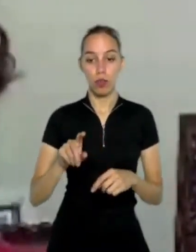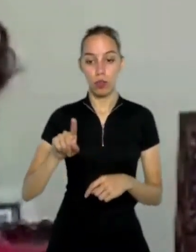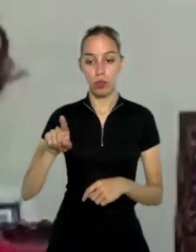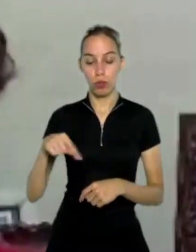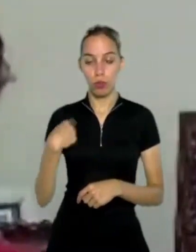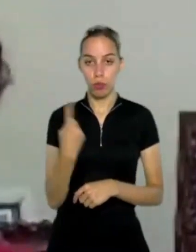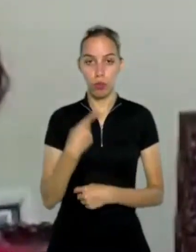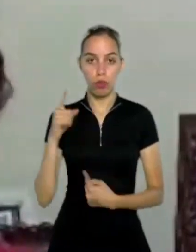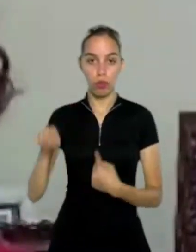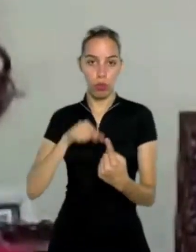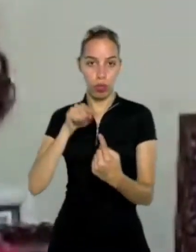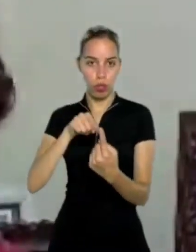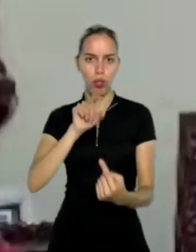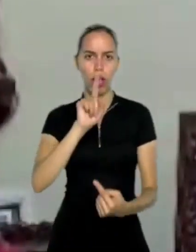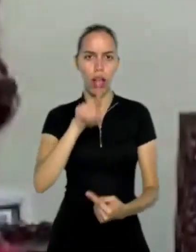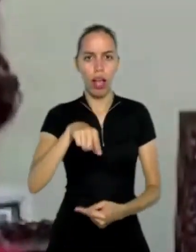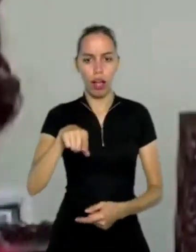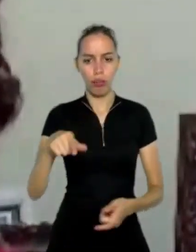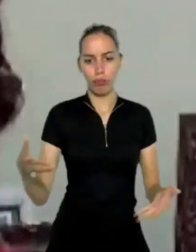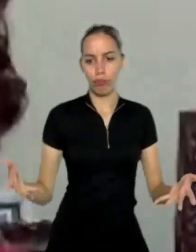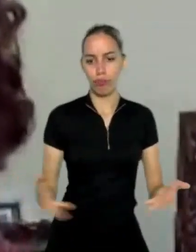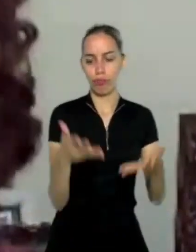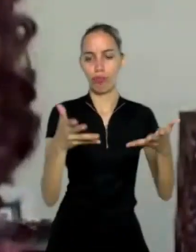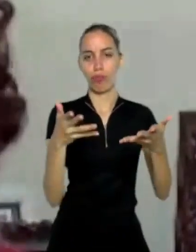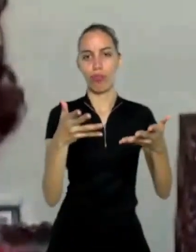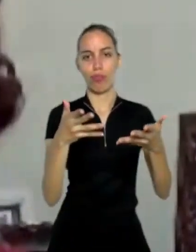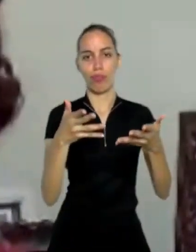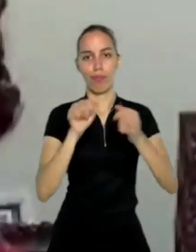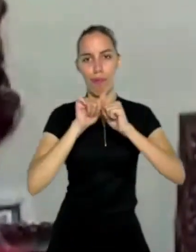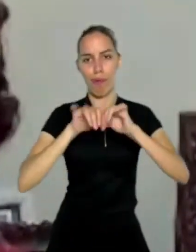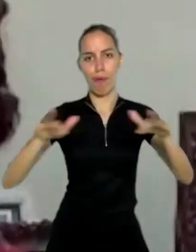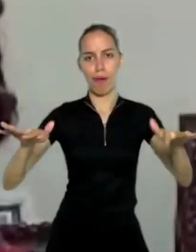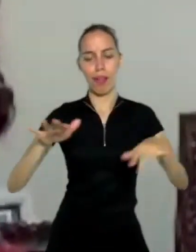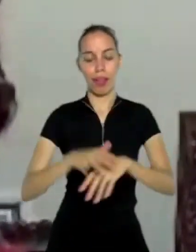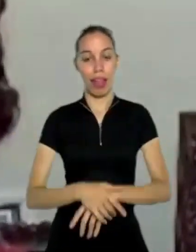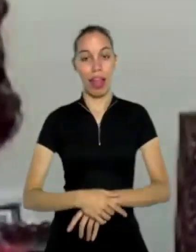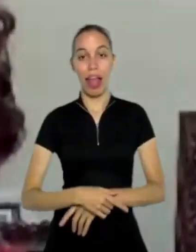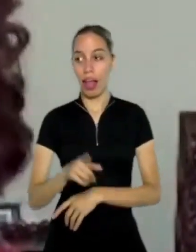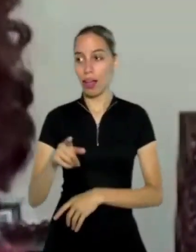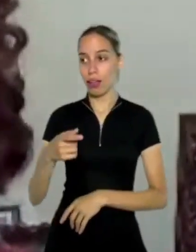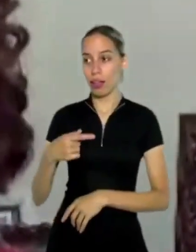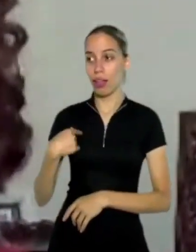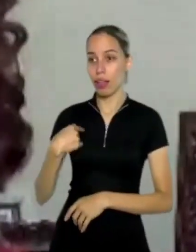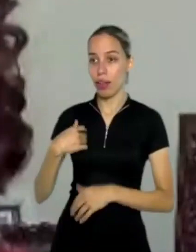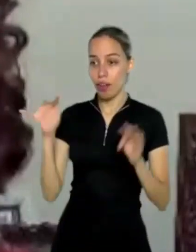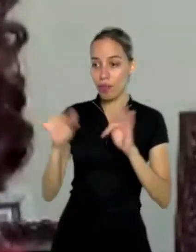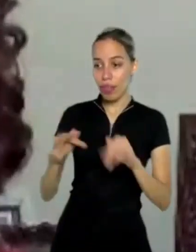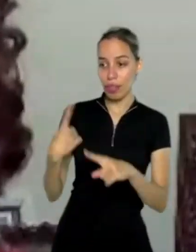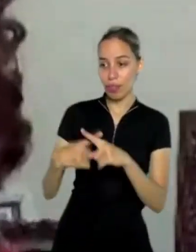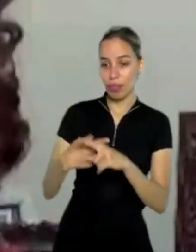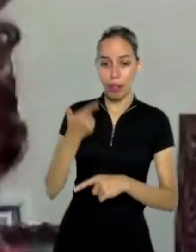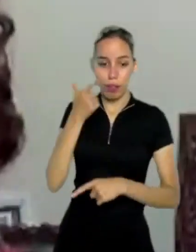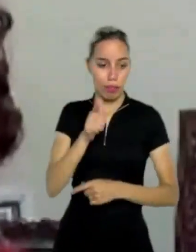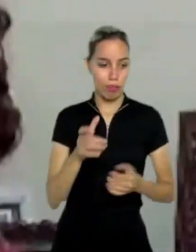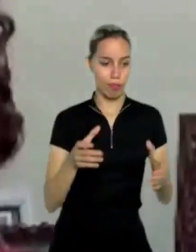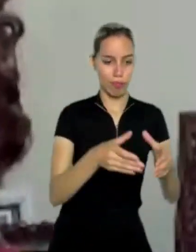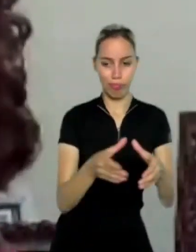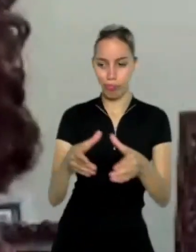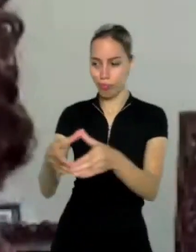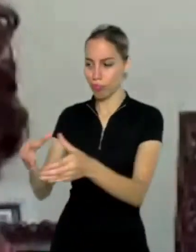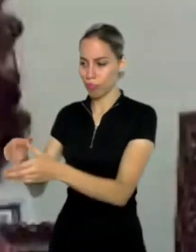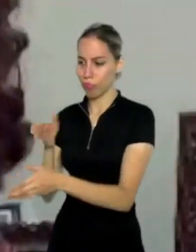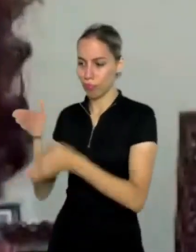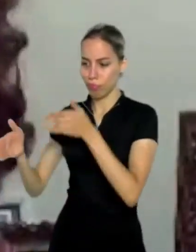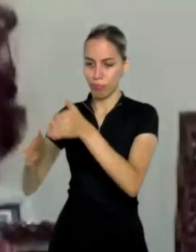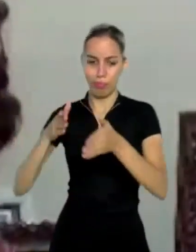assim, eu fico muito feliz, assim, de poder, né, estar em todos esses lugares para poder falar de